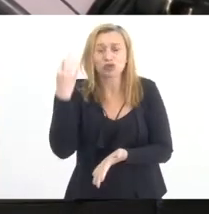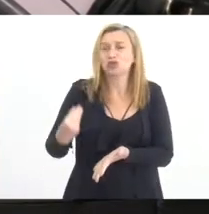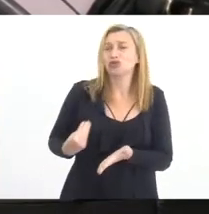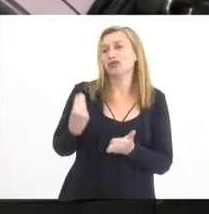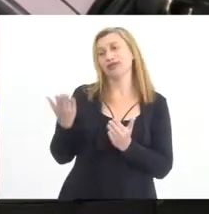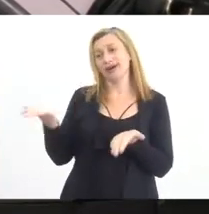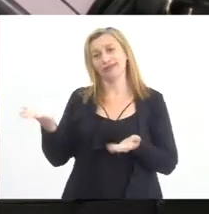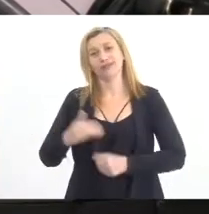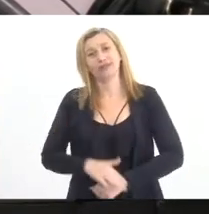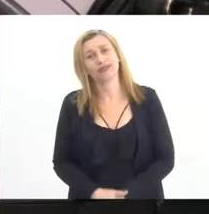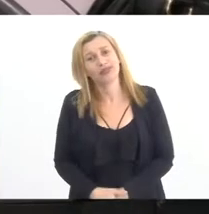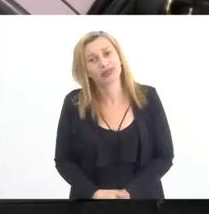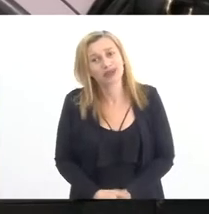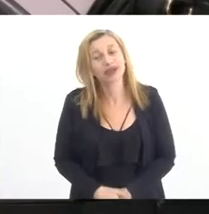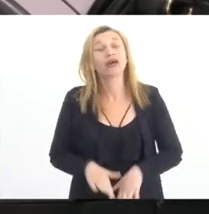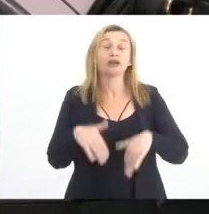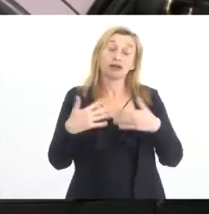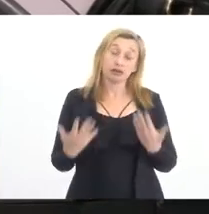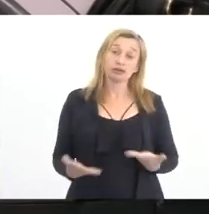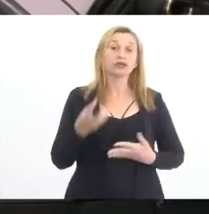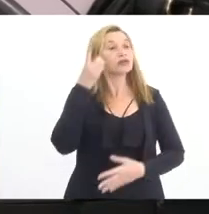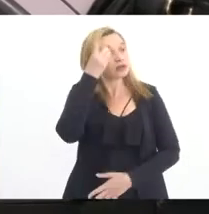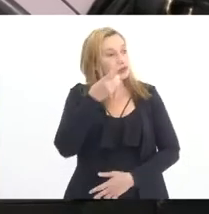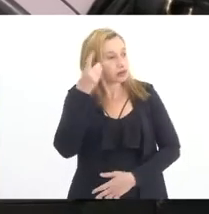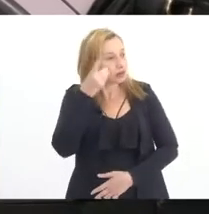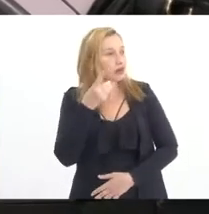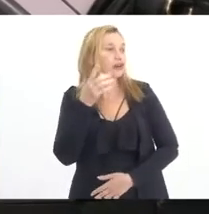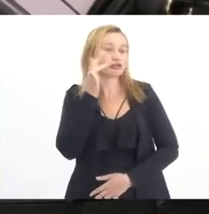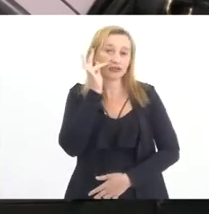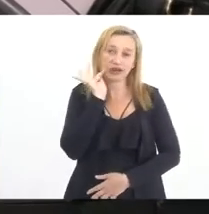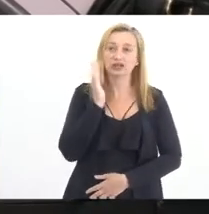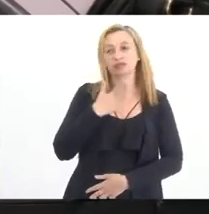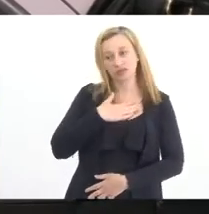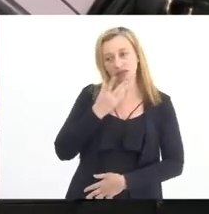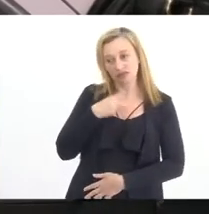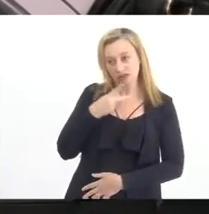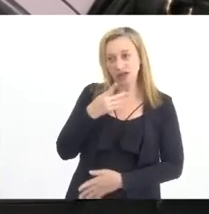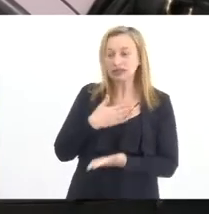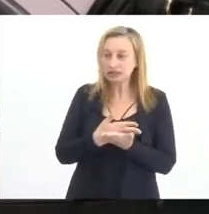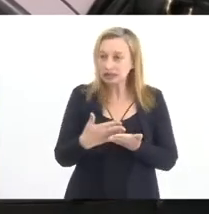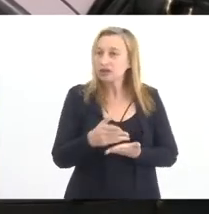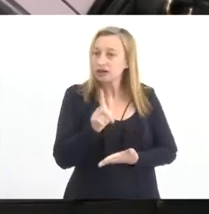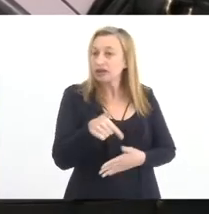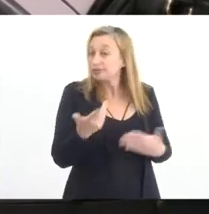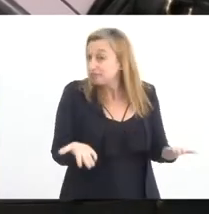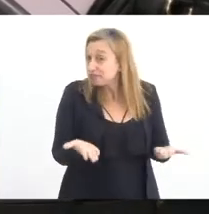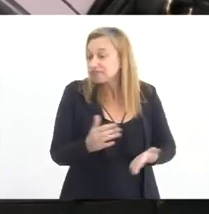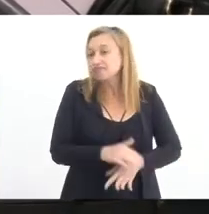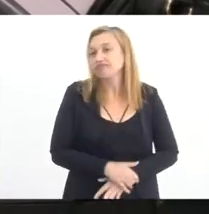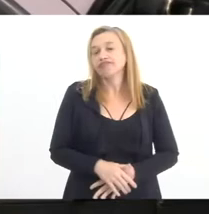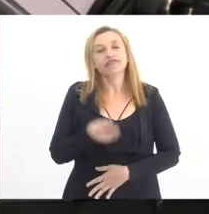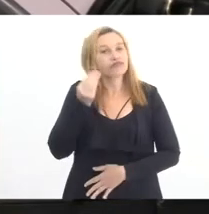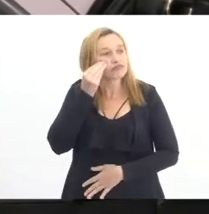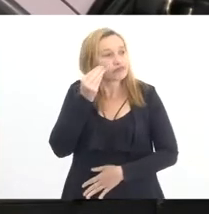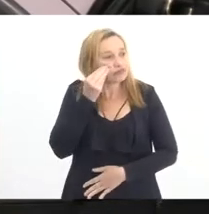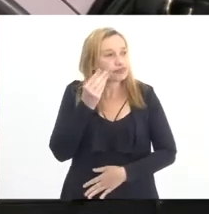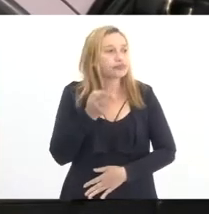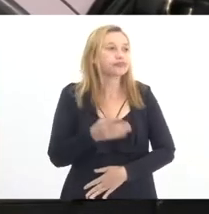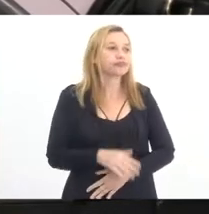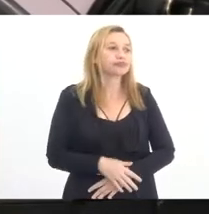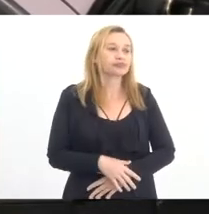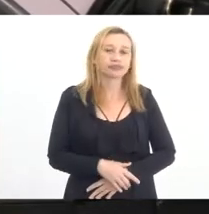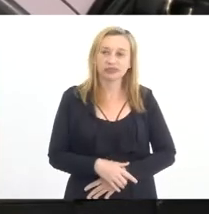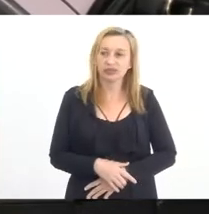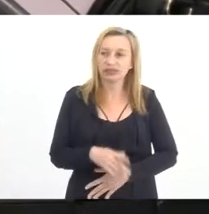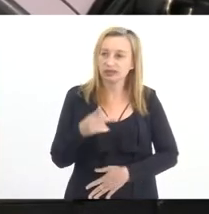lá. Então, deputado Flávio Serafim, nas minhas considerações iniciais são essas, eu acho que vou ter oportunidade de